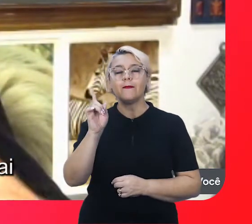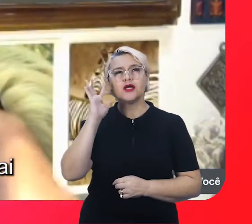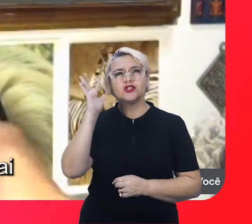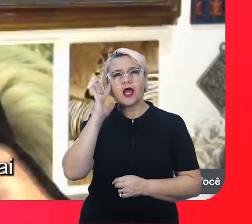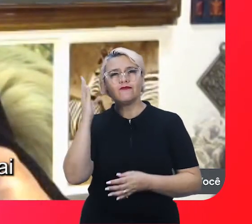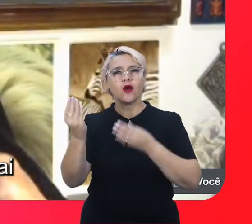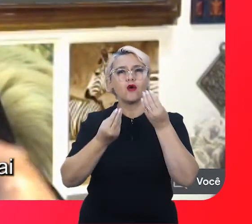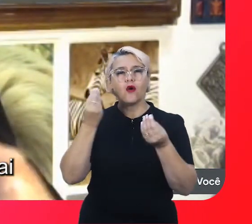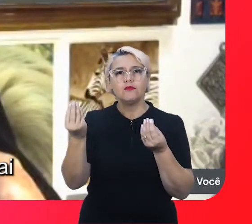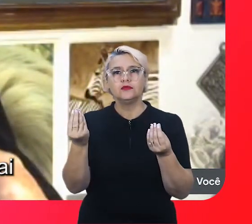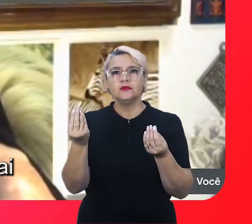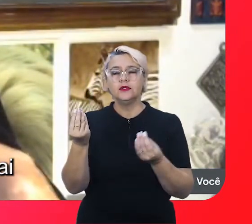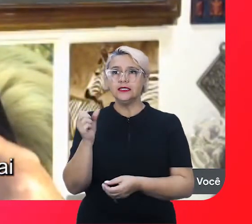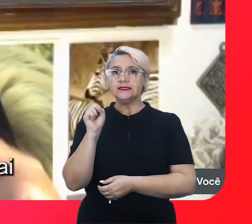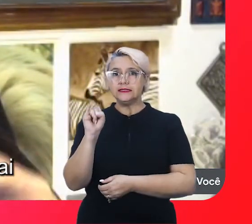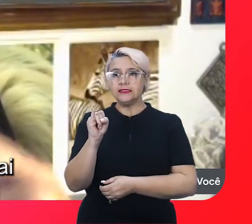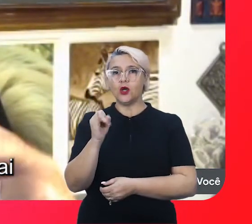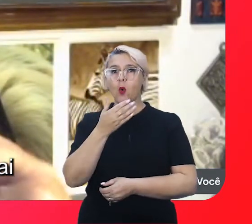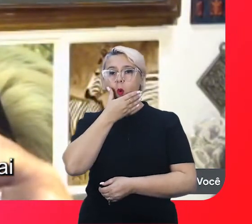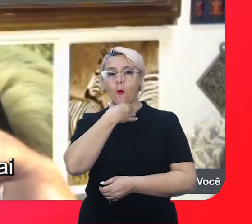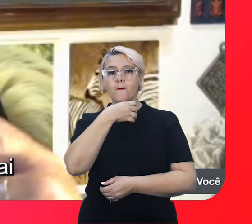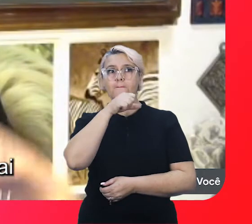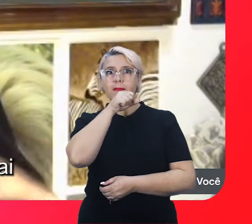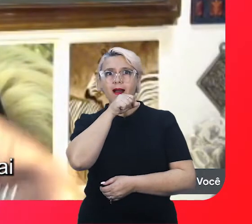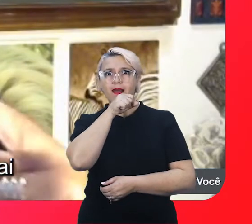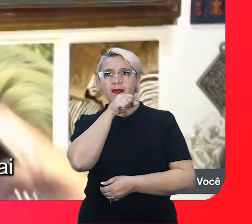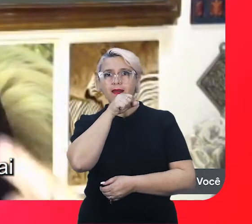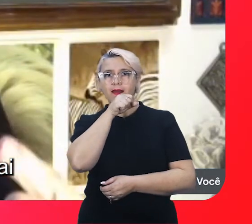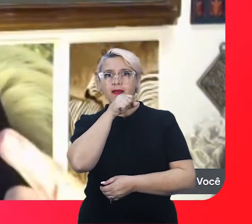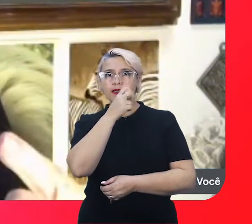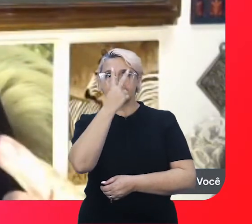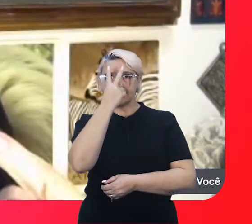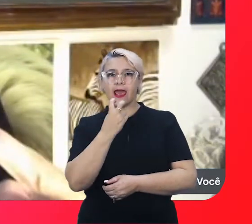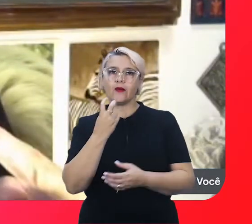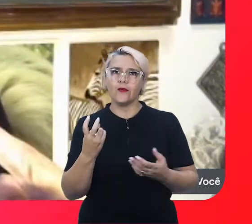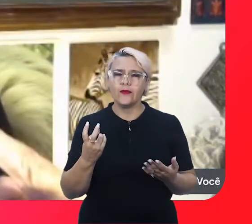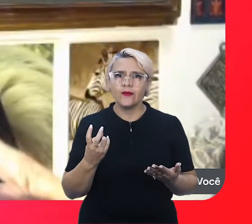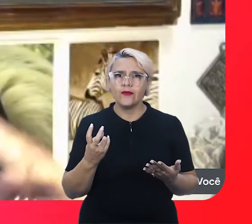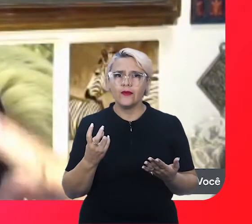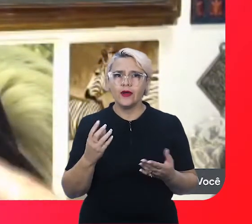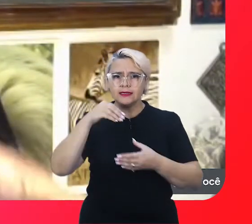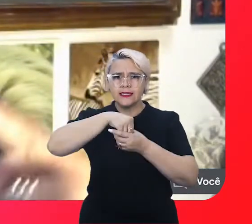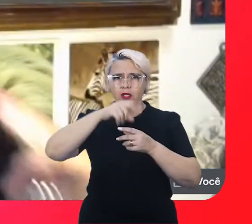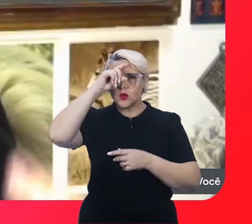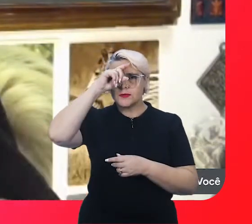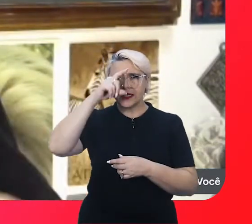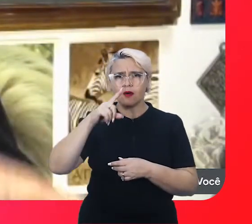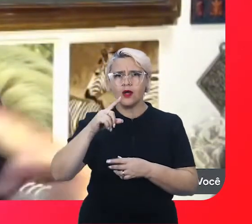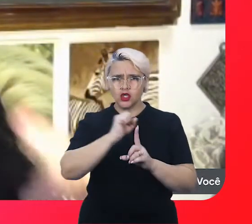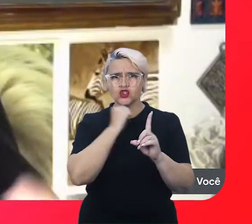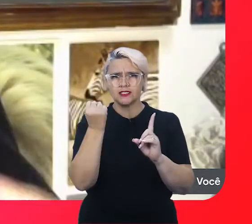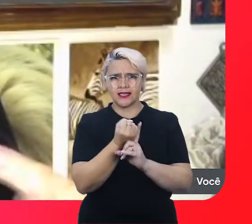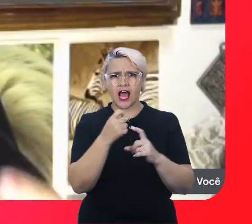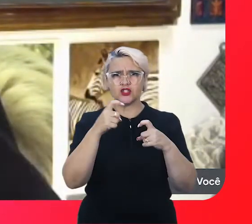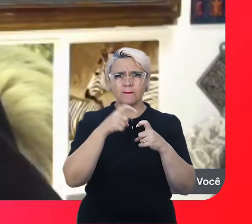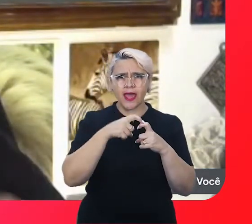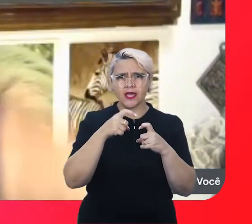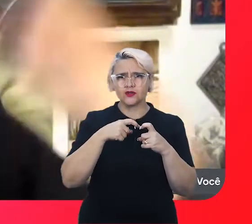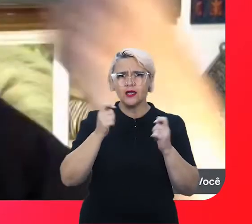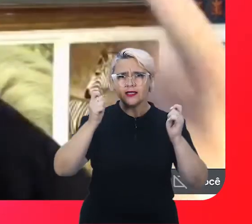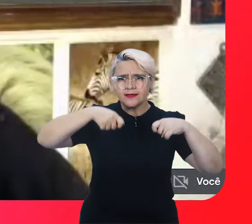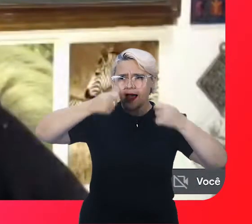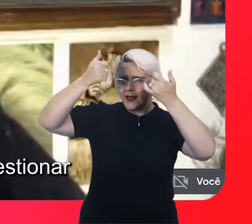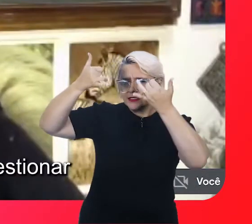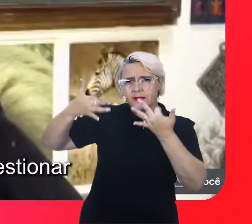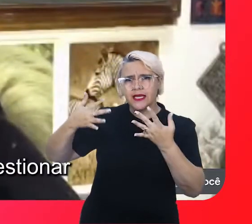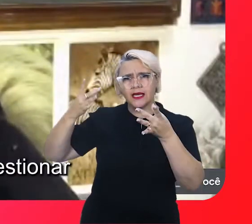cabeça, eu comecei a pensar: e se esse pai fosse cego? Será que a sociedade, os médicos dariam